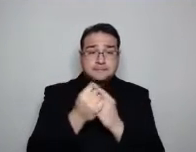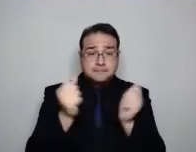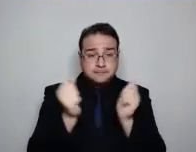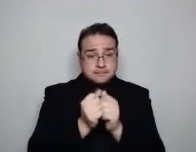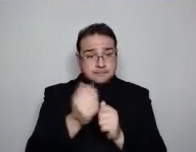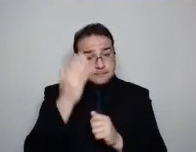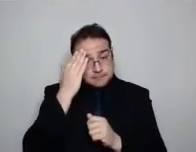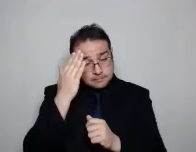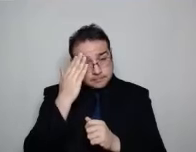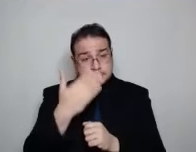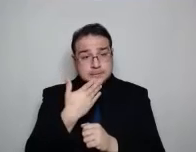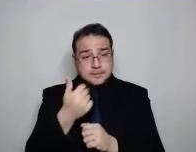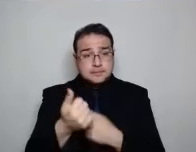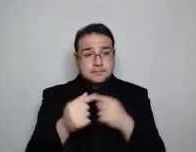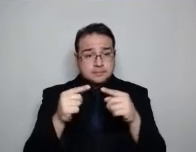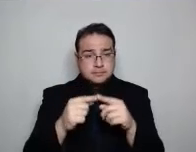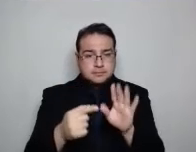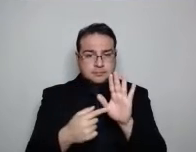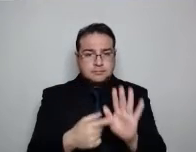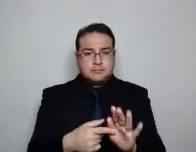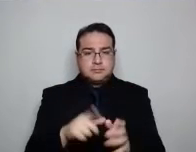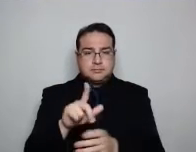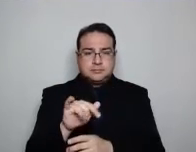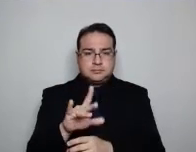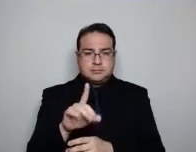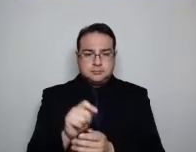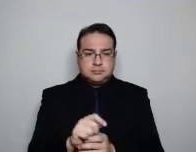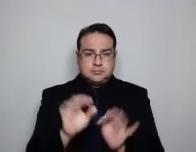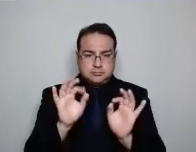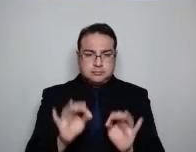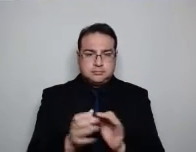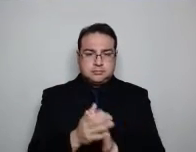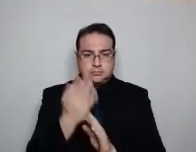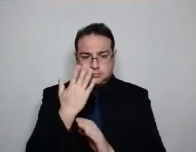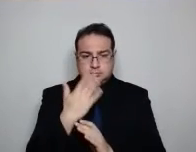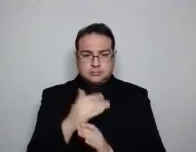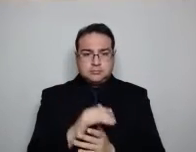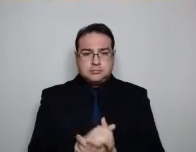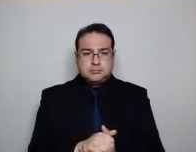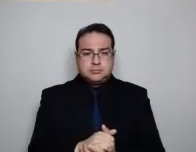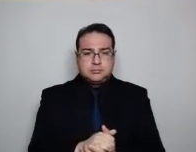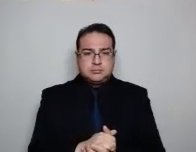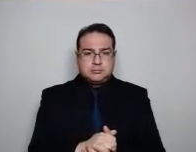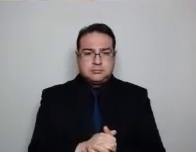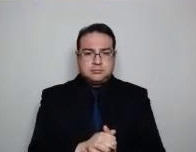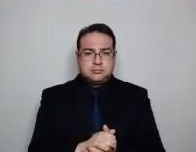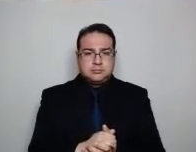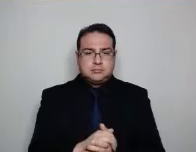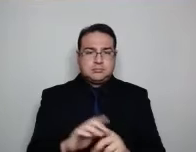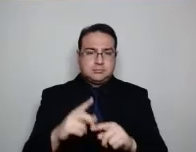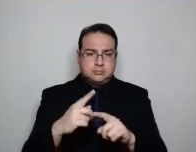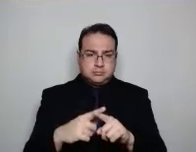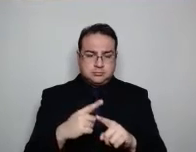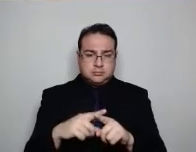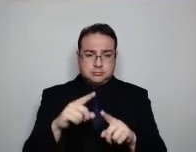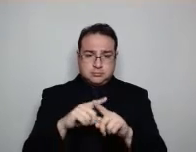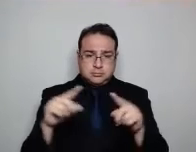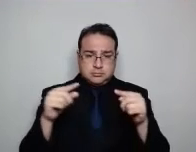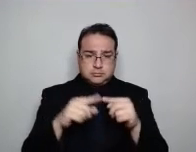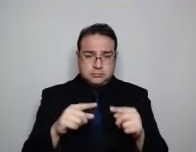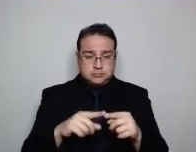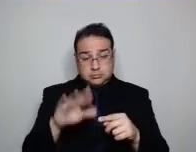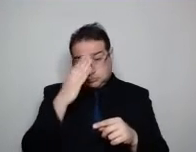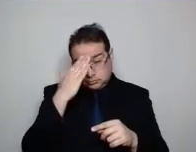melhor forma de guarda adequada para as crianças. Por sua vez, não sendo esse o entendimento desse